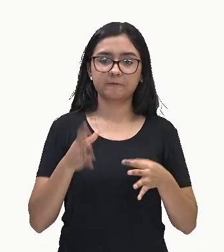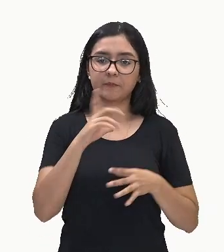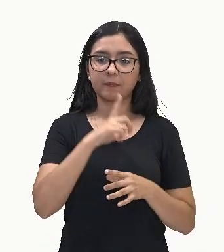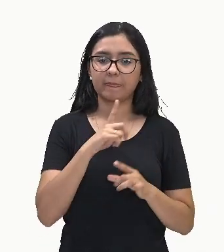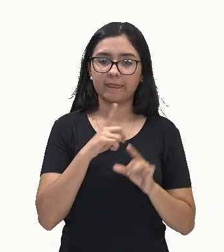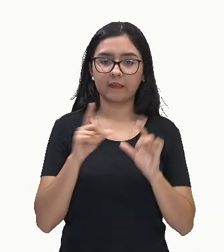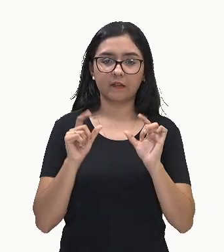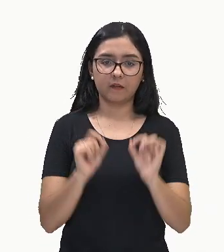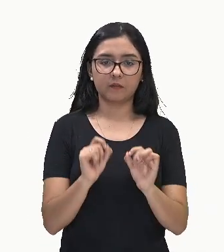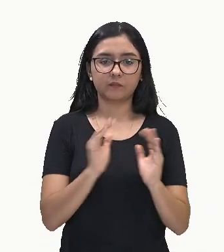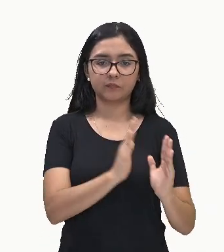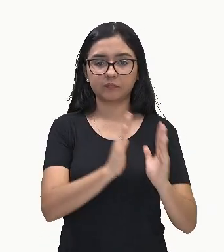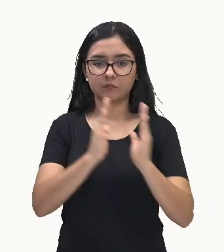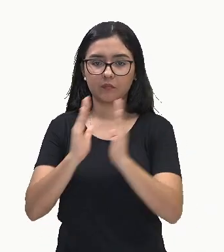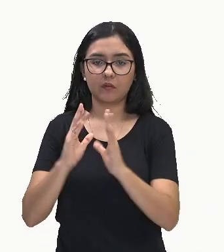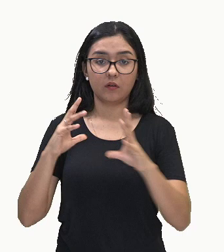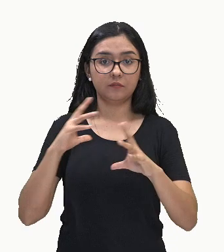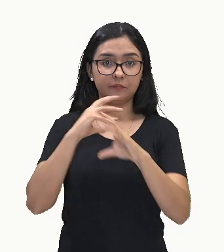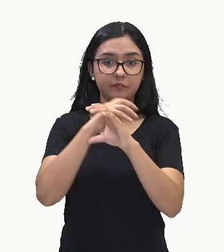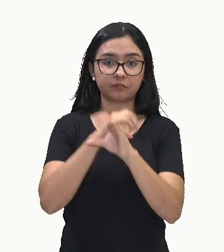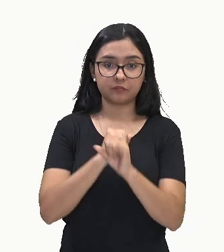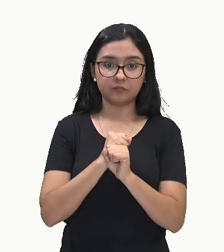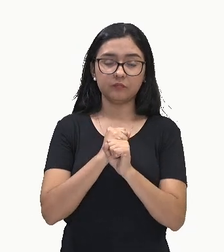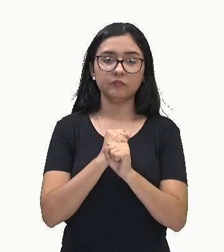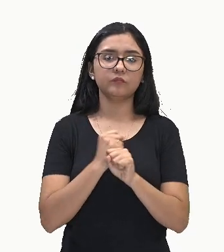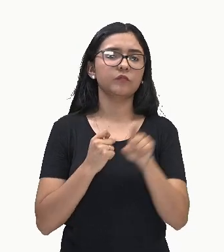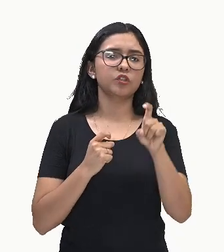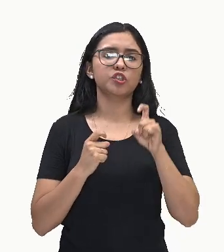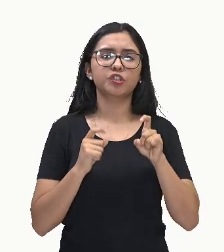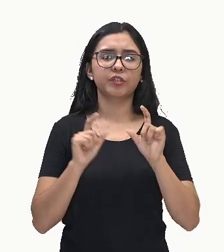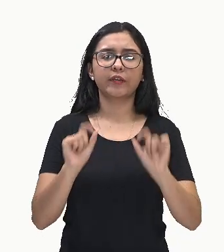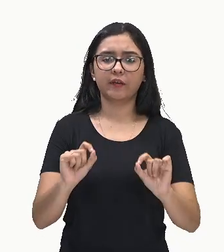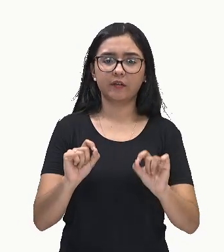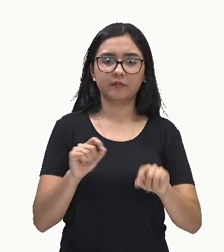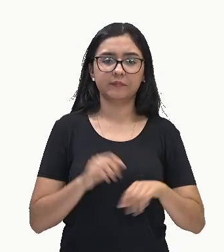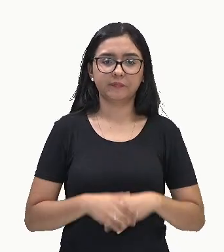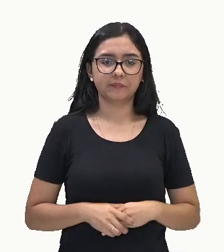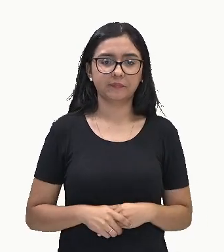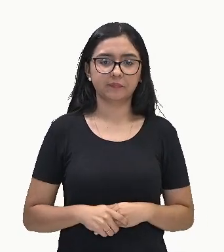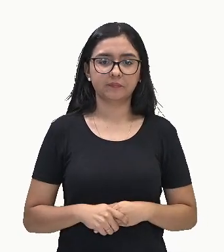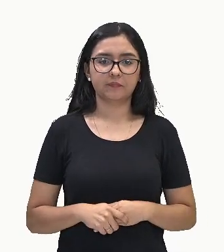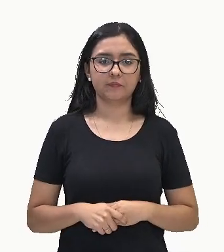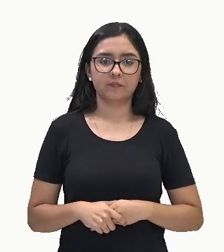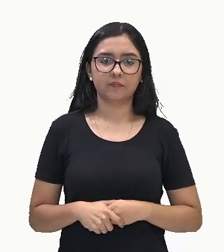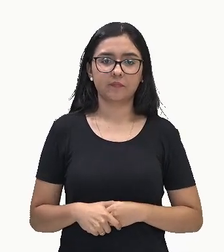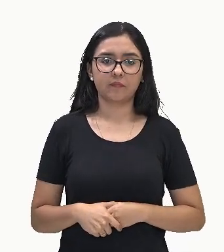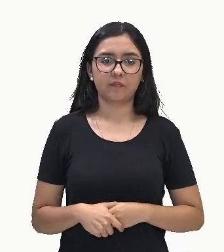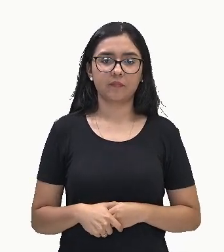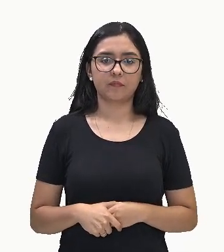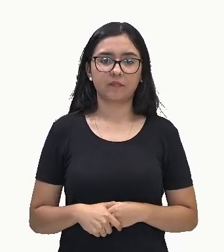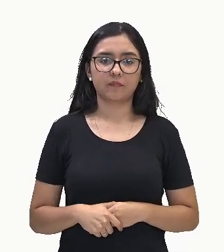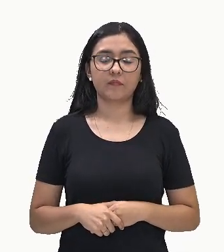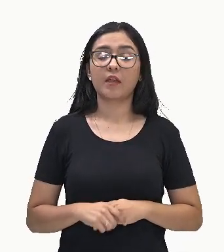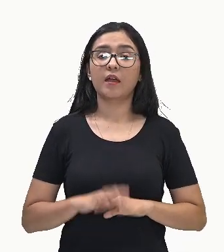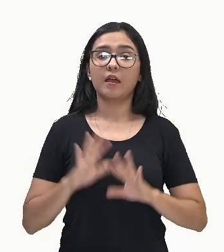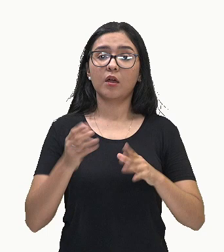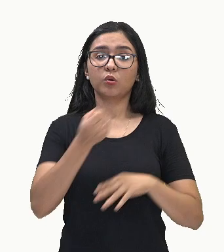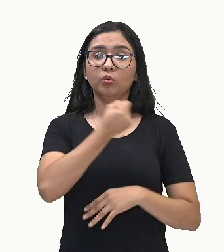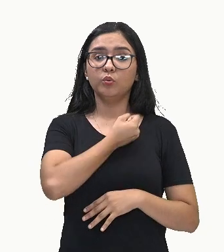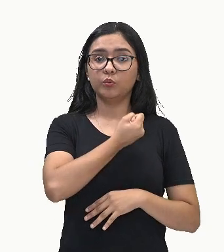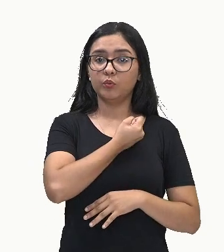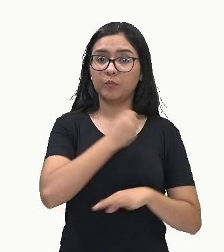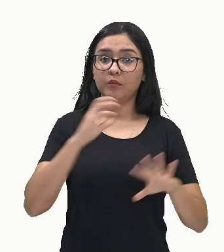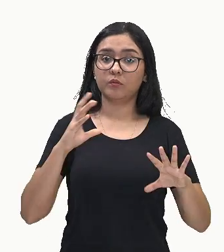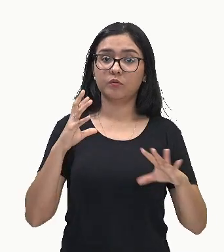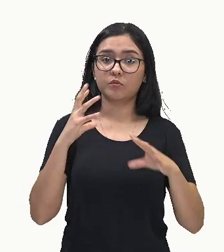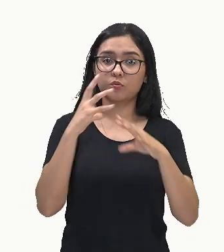aqui o somatório de X quem é o somatório de x é nada mais né do que a soma de todos os números